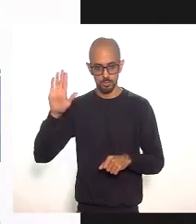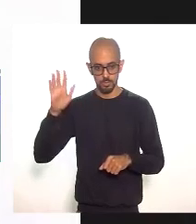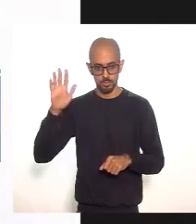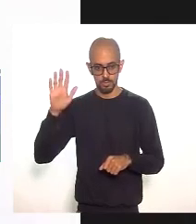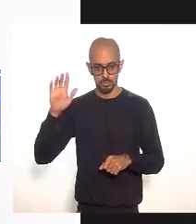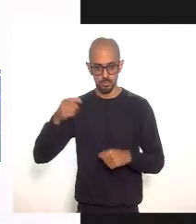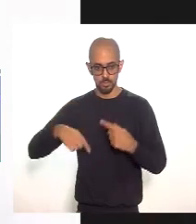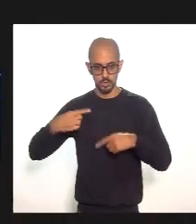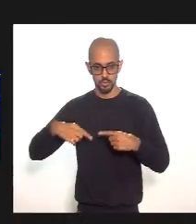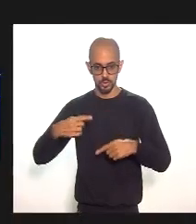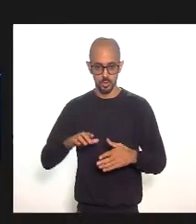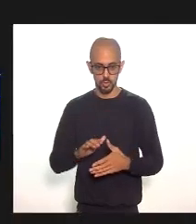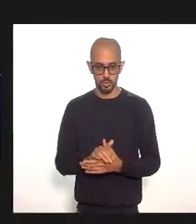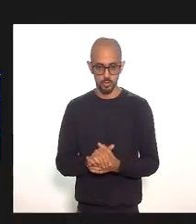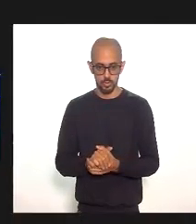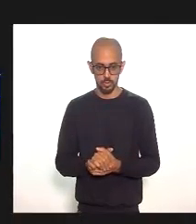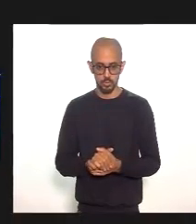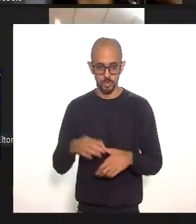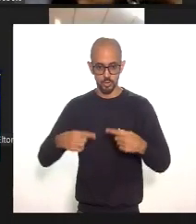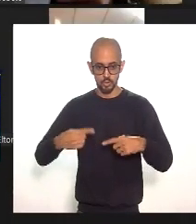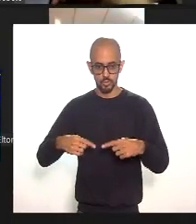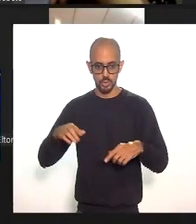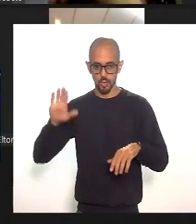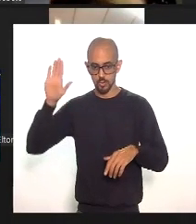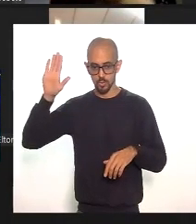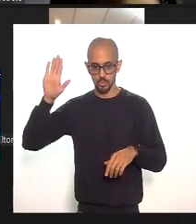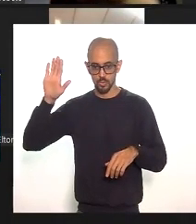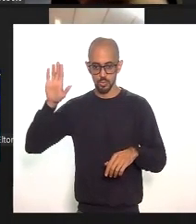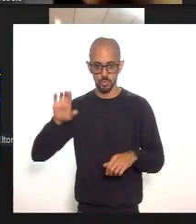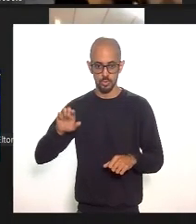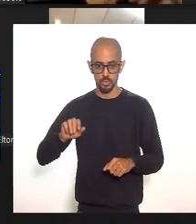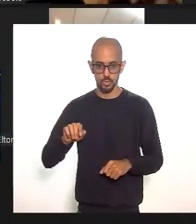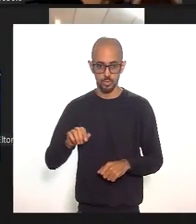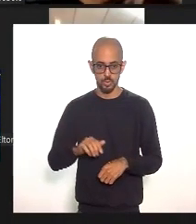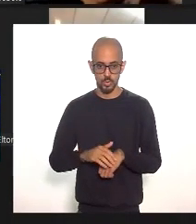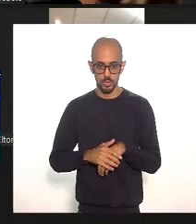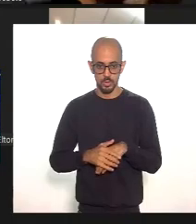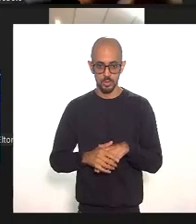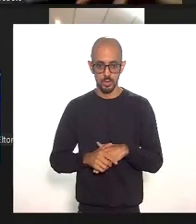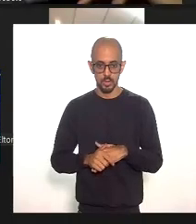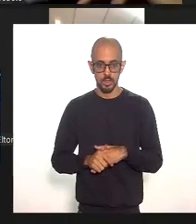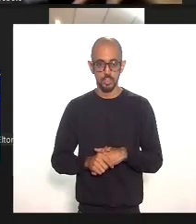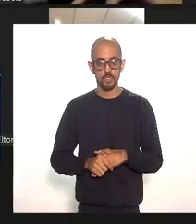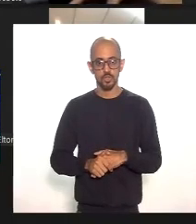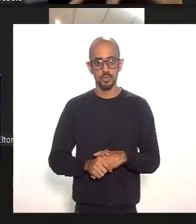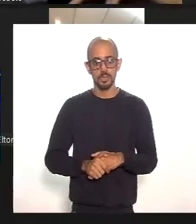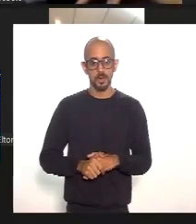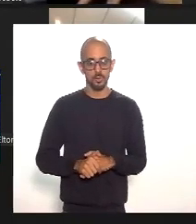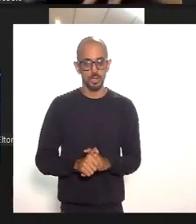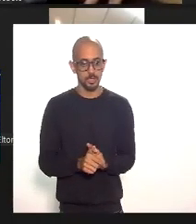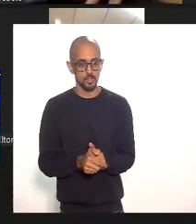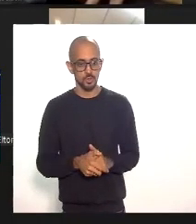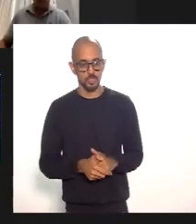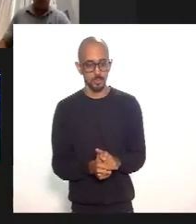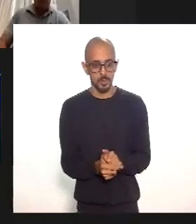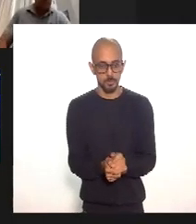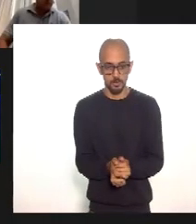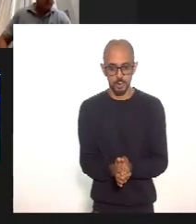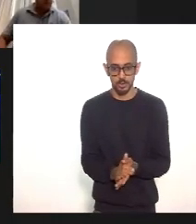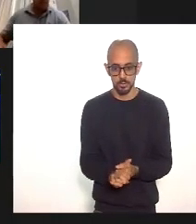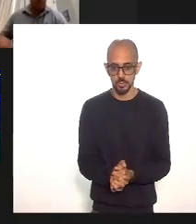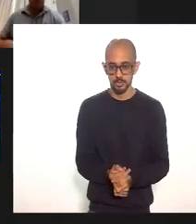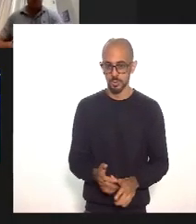discutir? Para discutir, presidente, Rodrigo Amorim. Primeiro quem foi, presidente. Só um Alexandre Freitas. Para a gente organizar, Alexandre